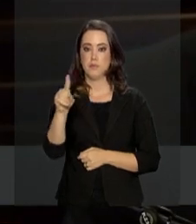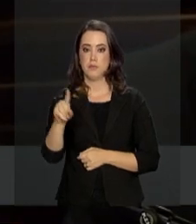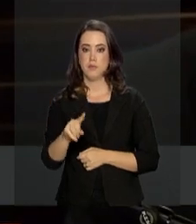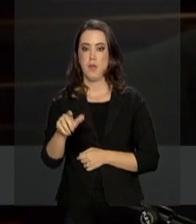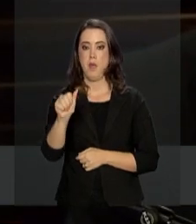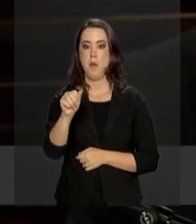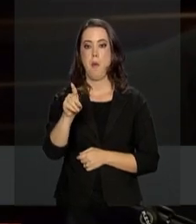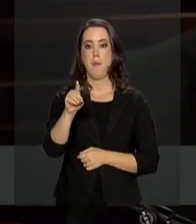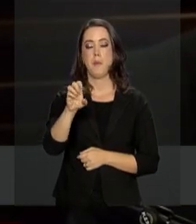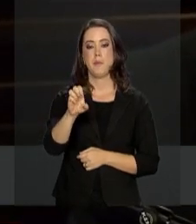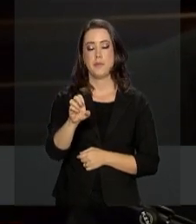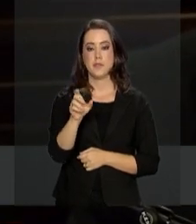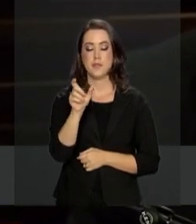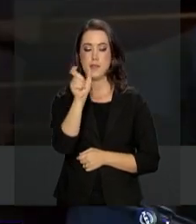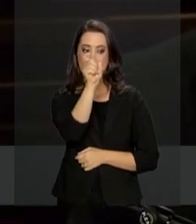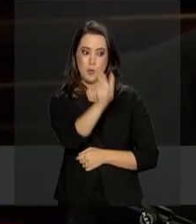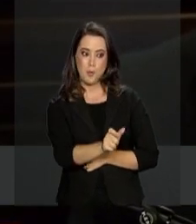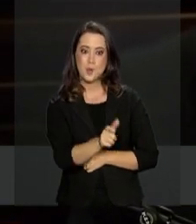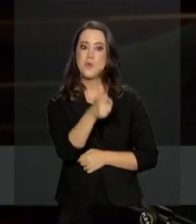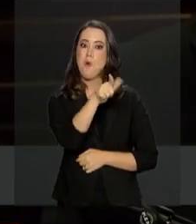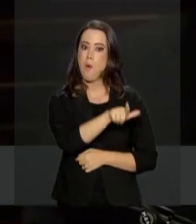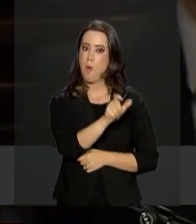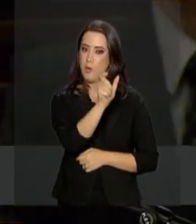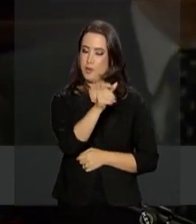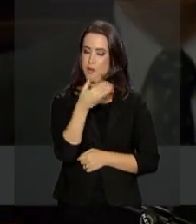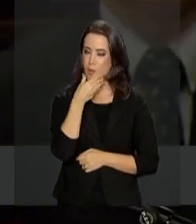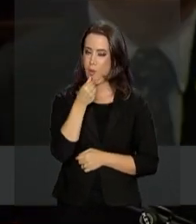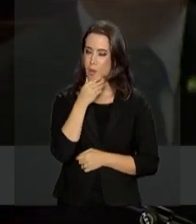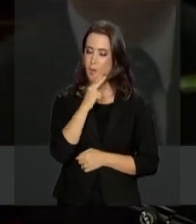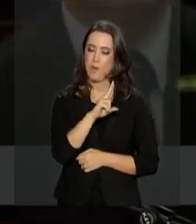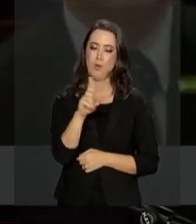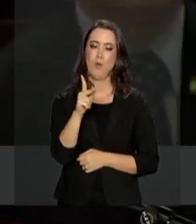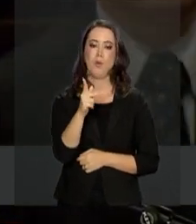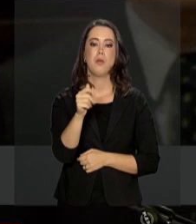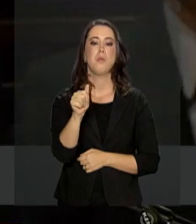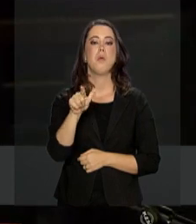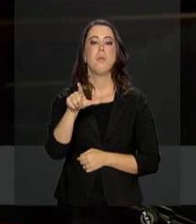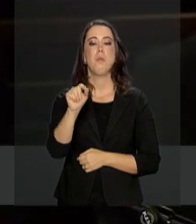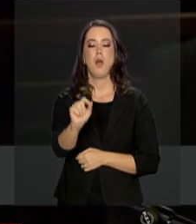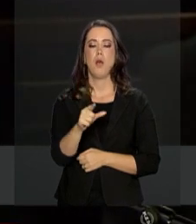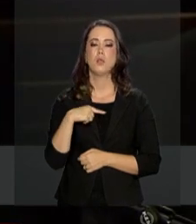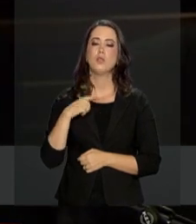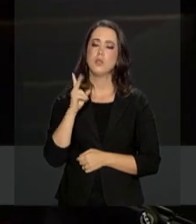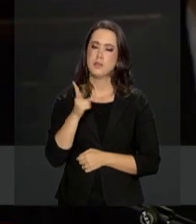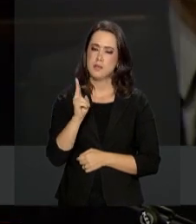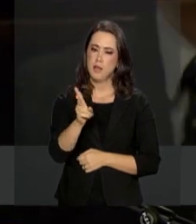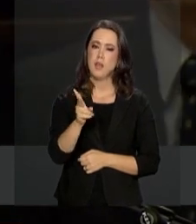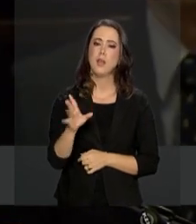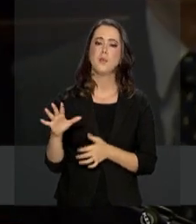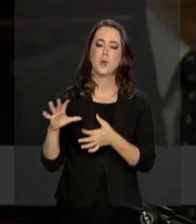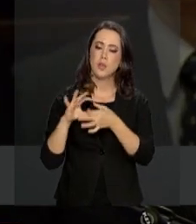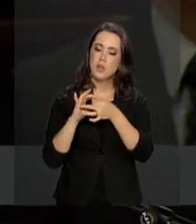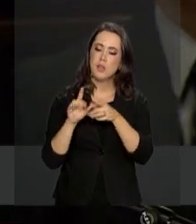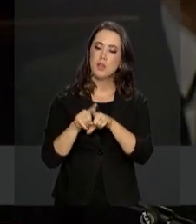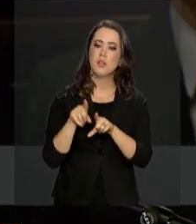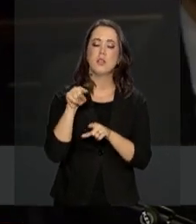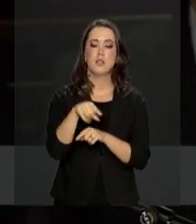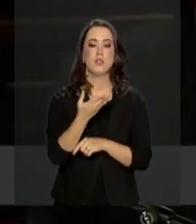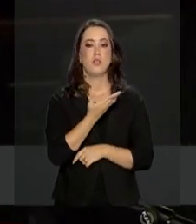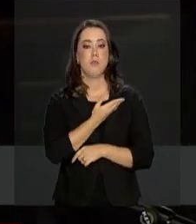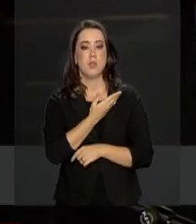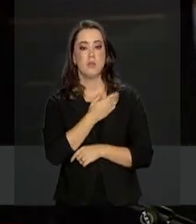nós ainda tivemos também ao longo do tempo uma relação muito profícua uma relação profícua